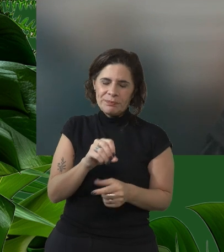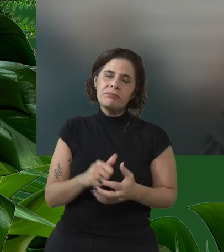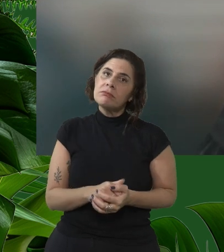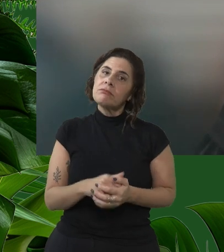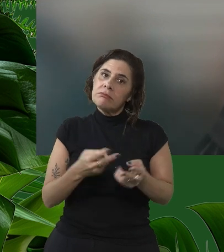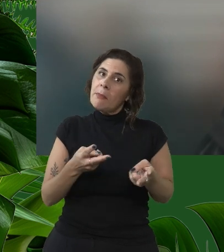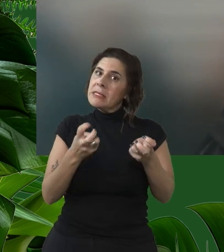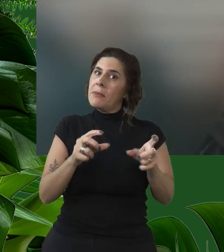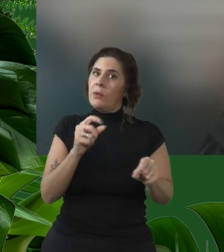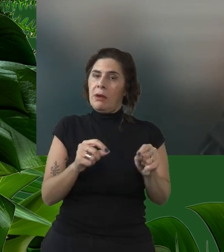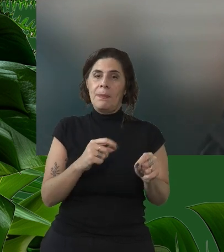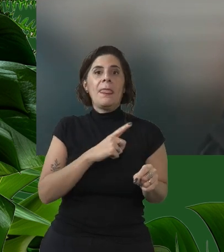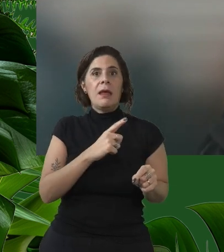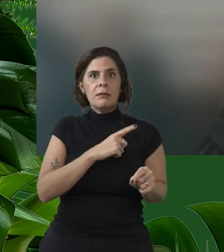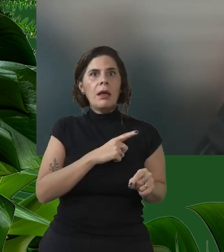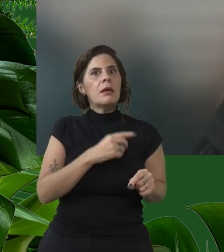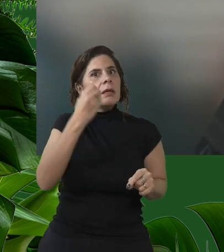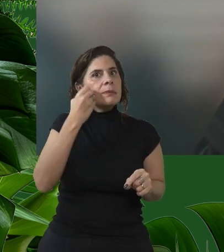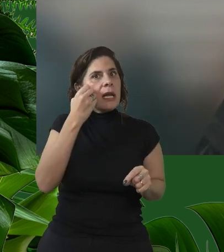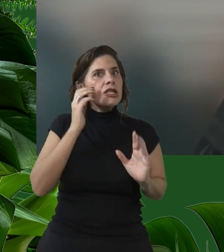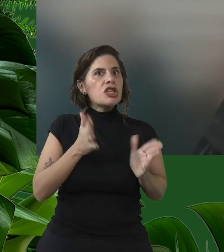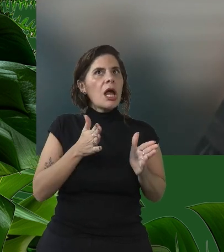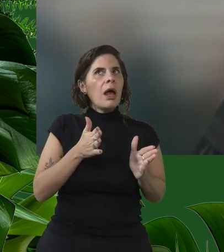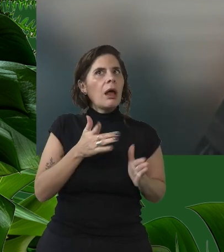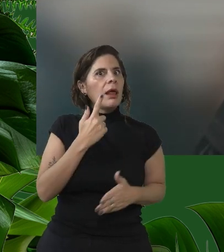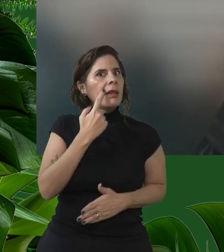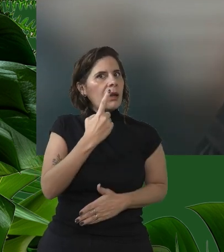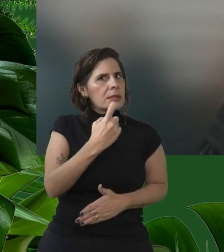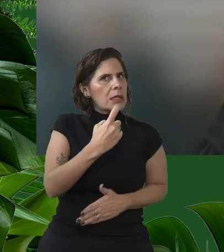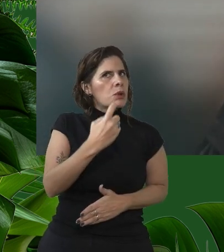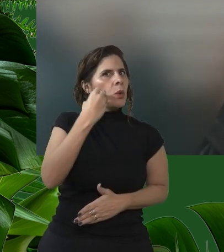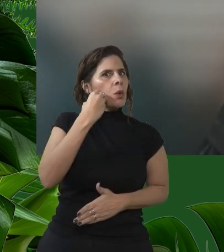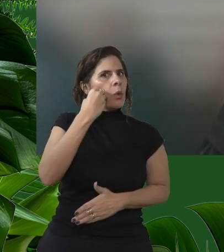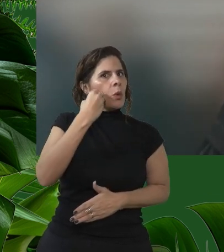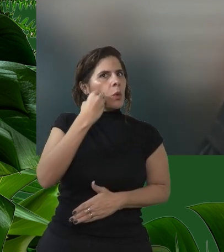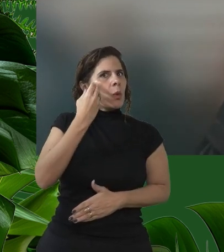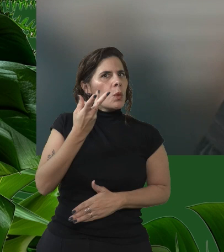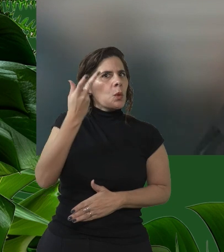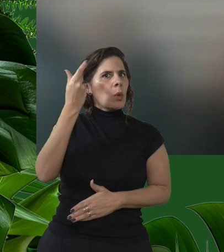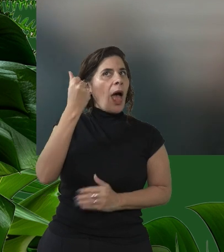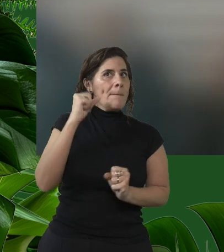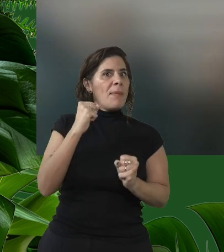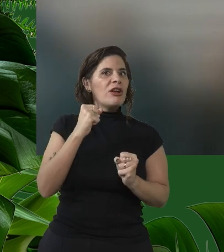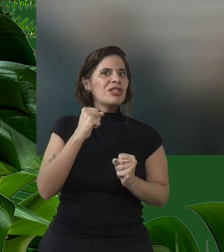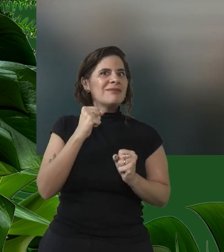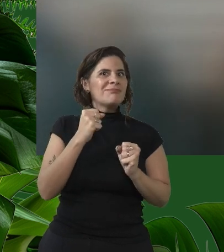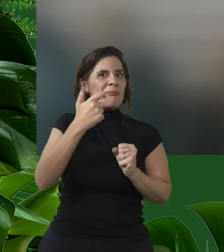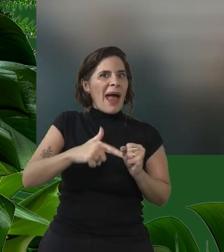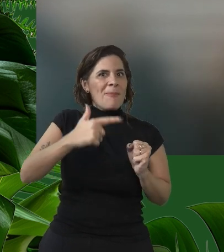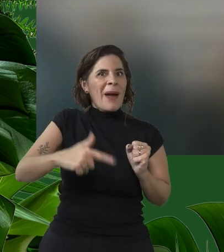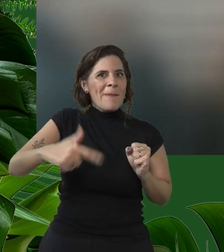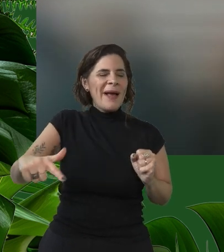rica para ser levada para outros territórios, né? Então, ao longo do ano passado, a gente fez uma análise bem interessante de quais seriam